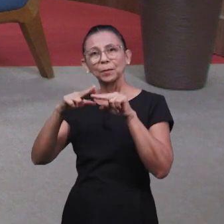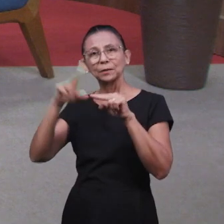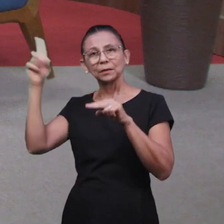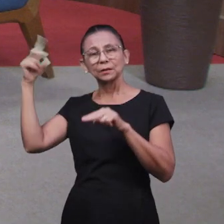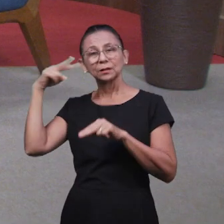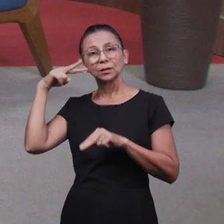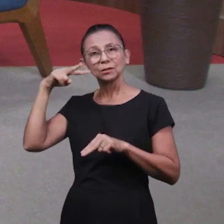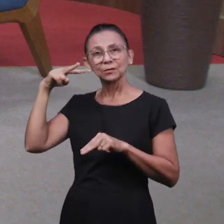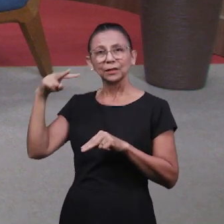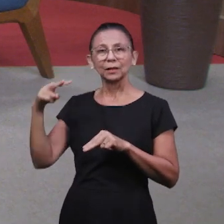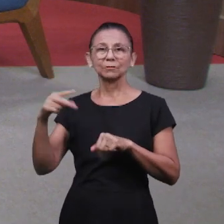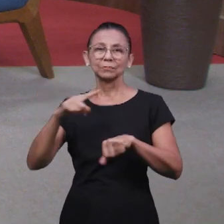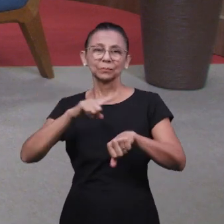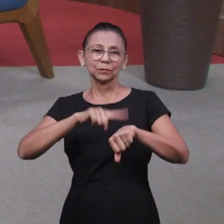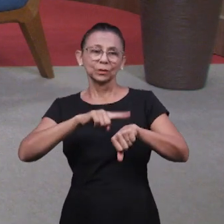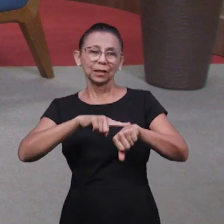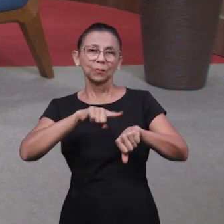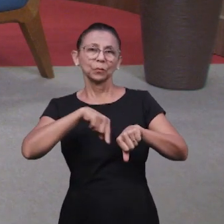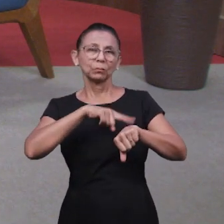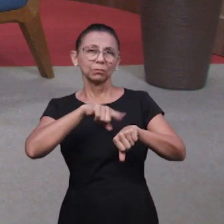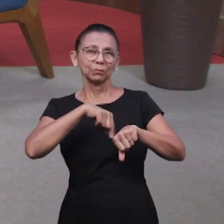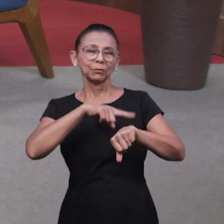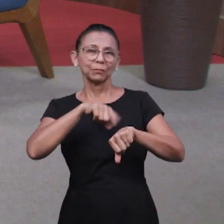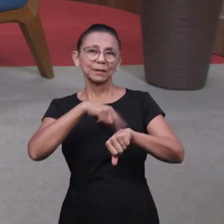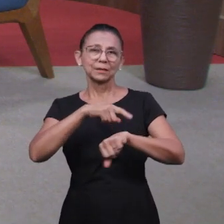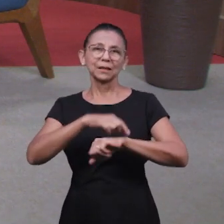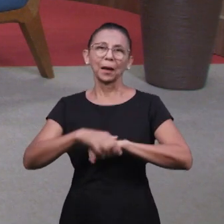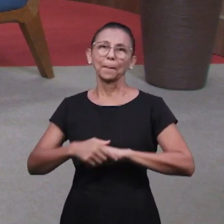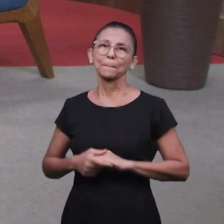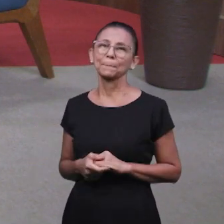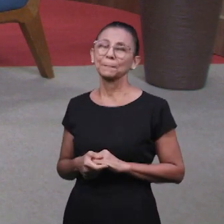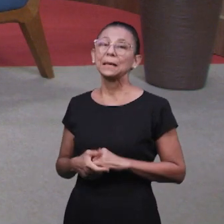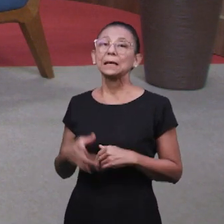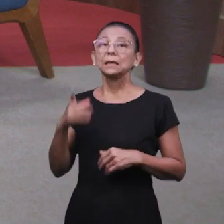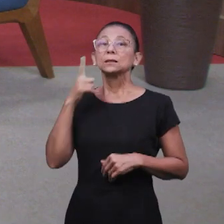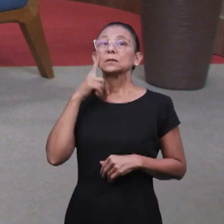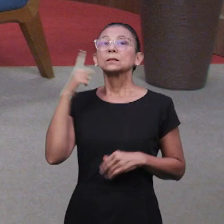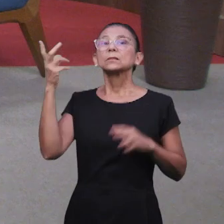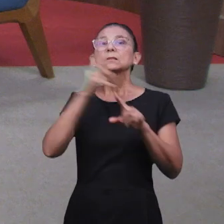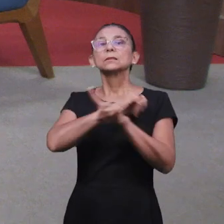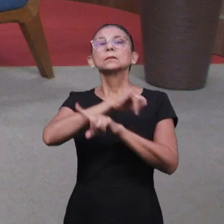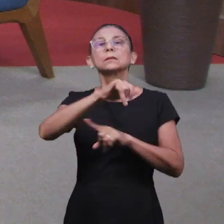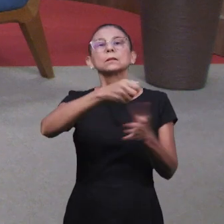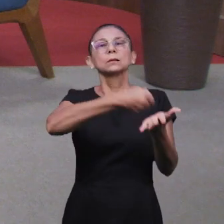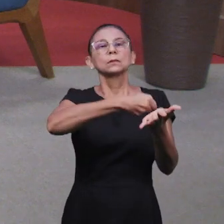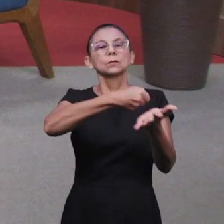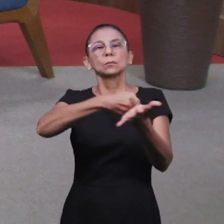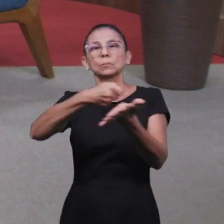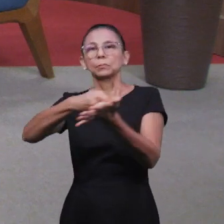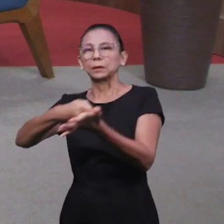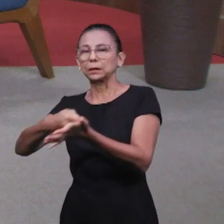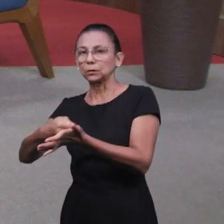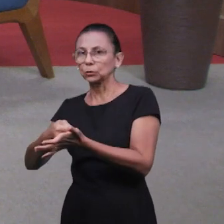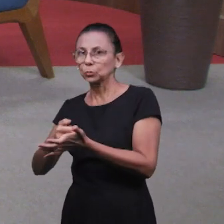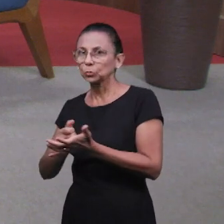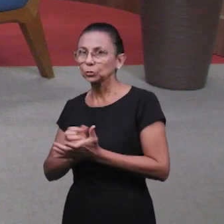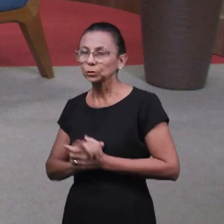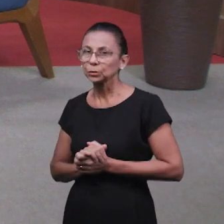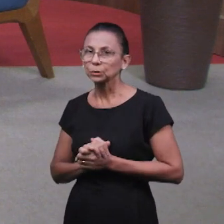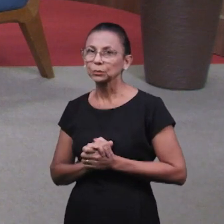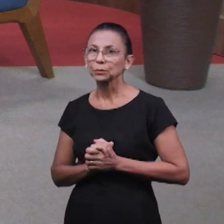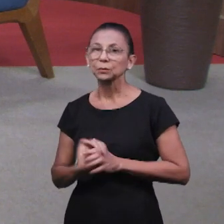né? Aquilo que é profético, as profecias estão se cumprindo.